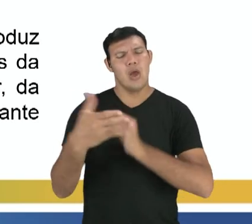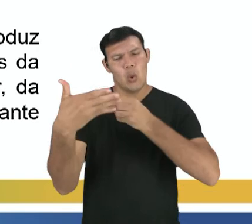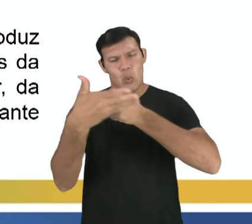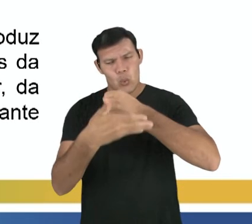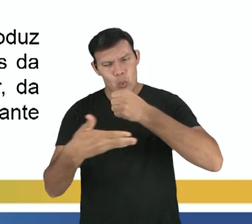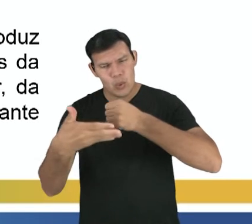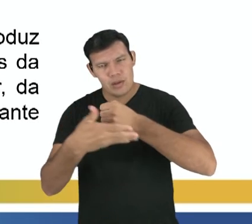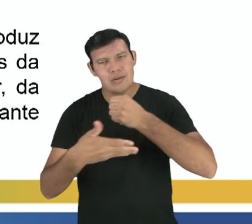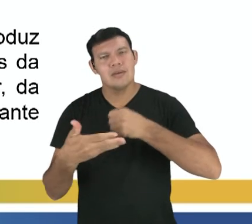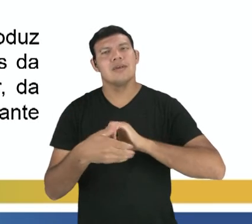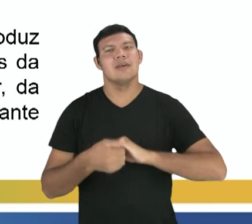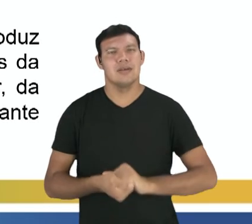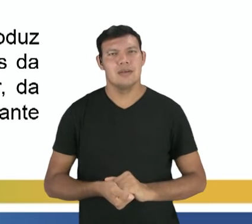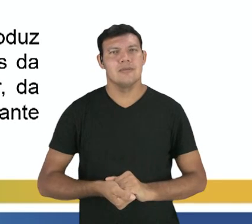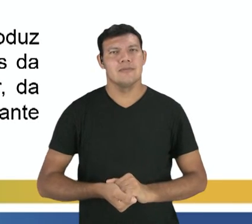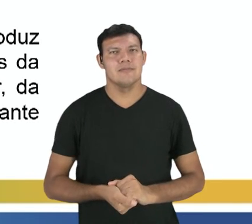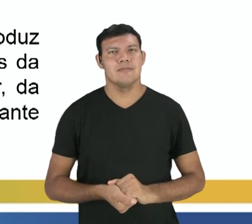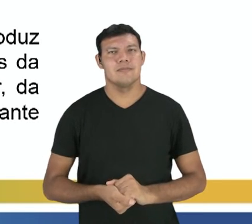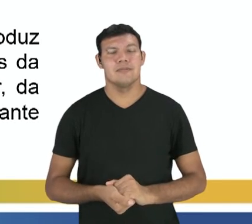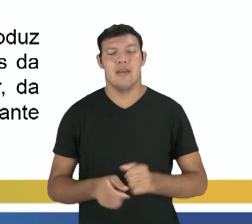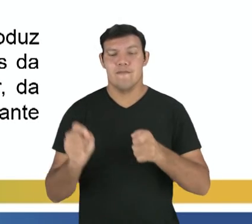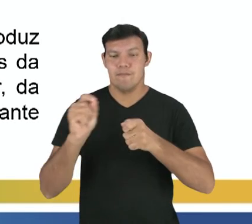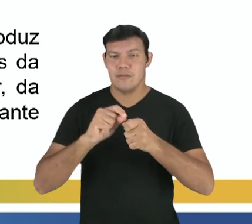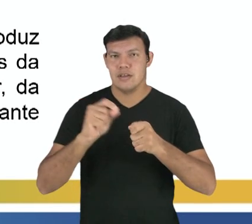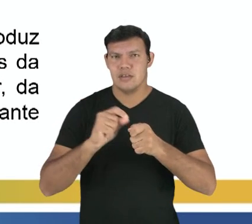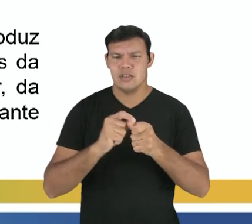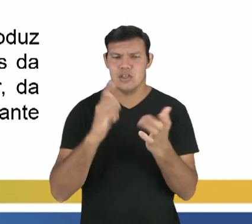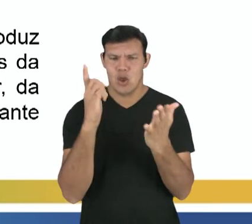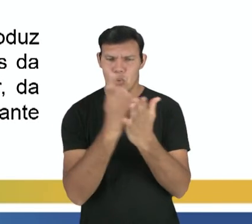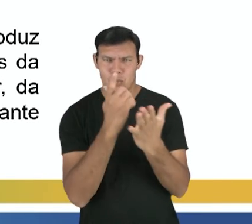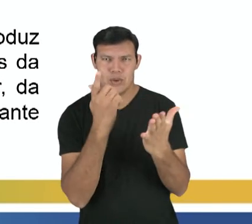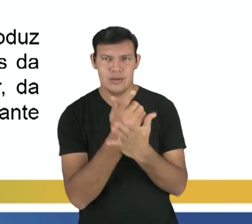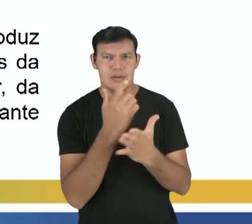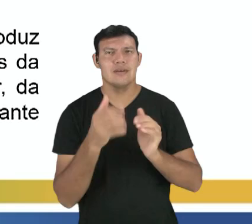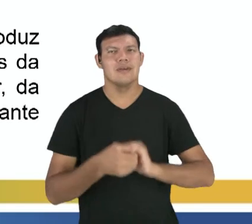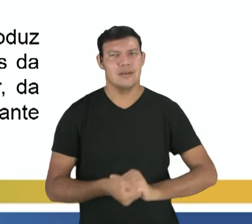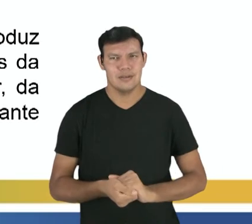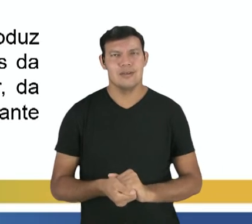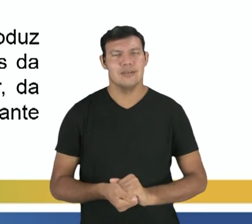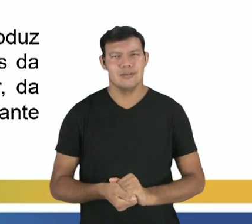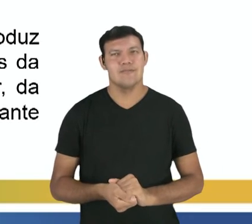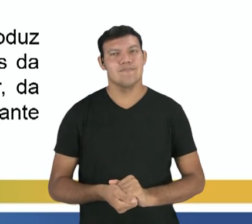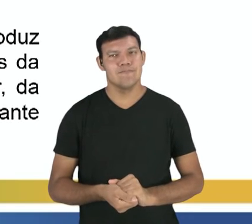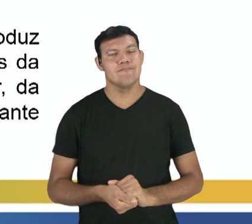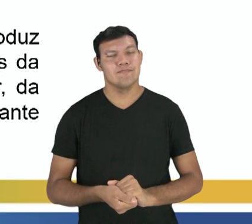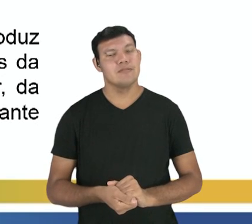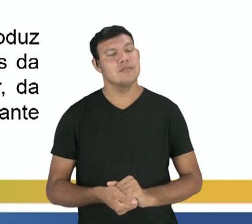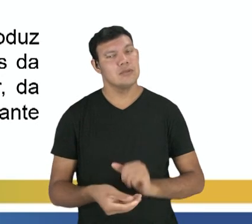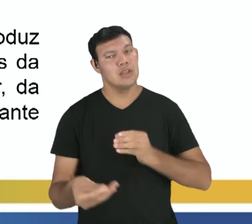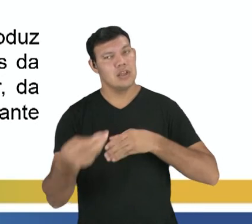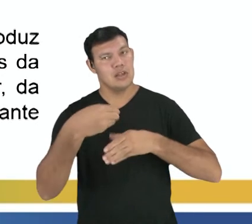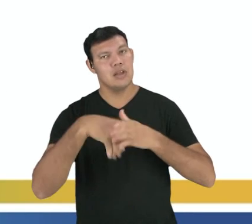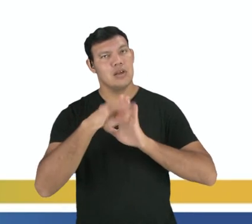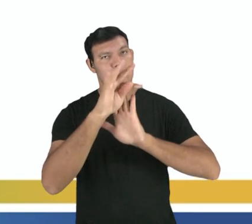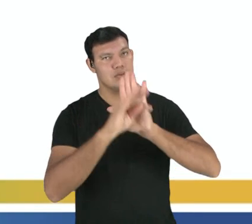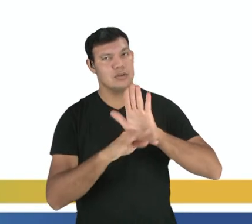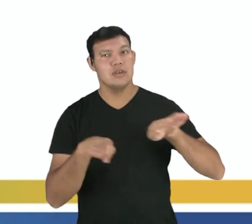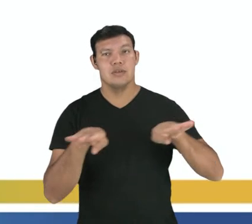base, né, foi formando base para a construção das obras e estão lá dentro dos textos também, tá